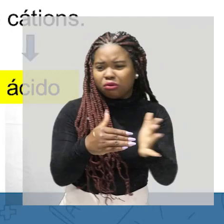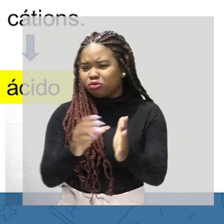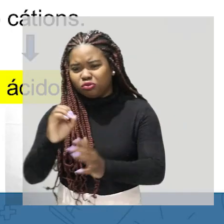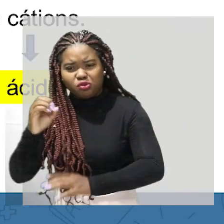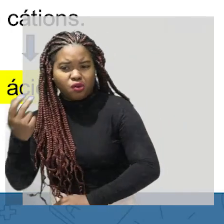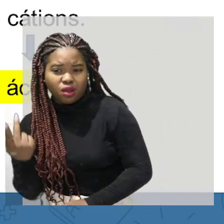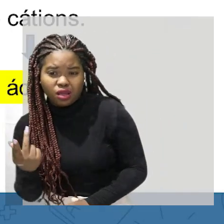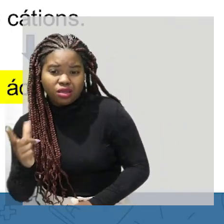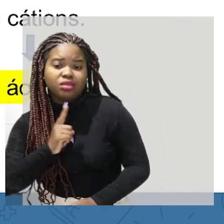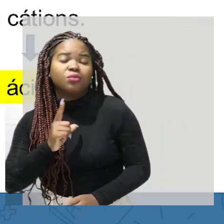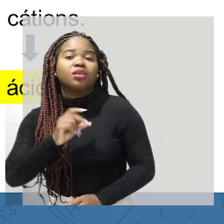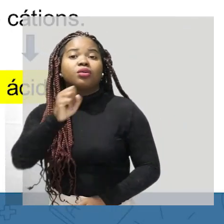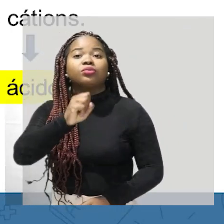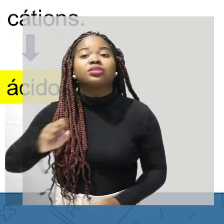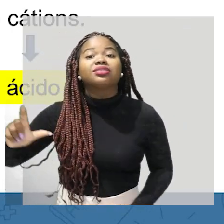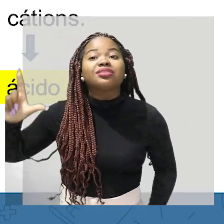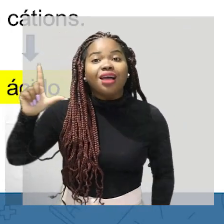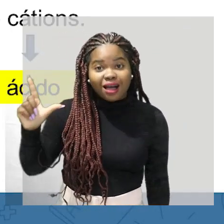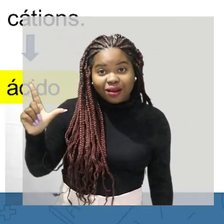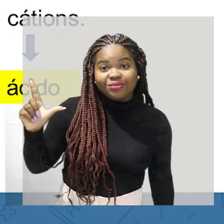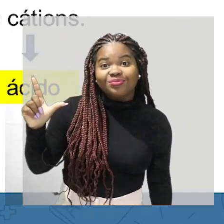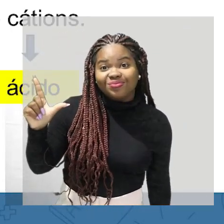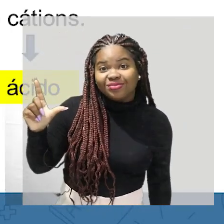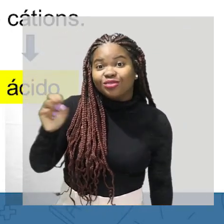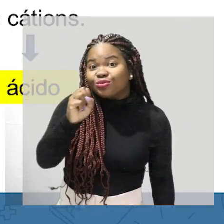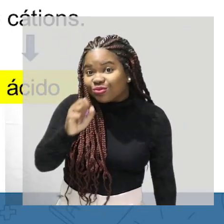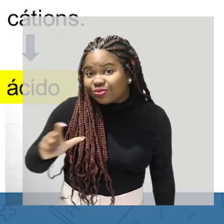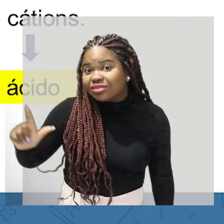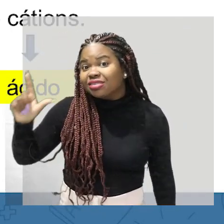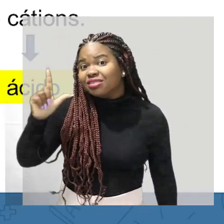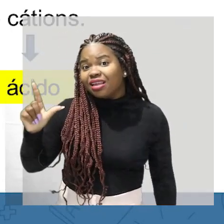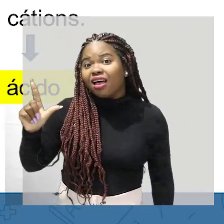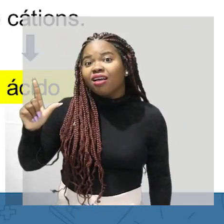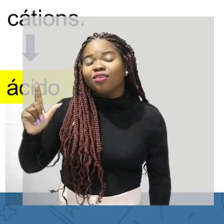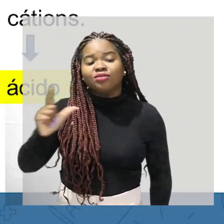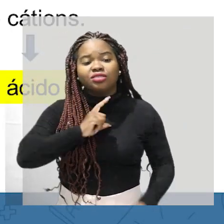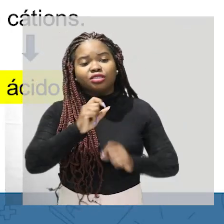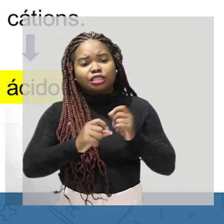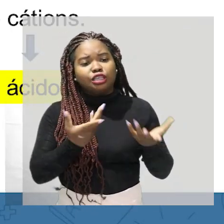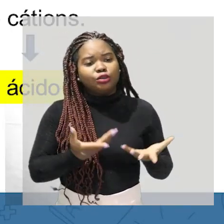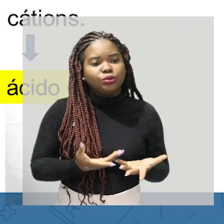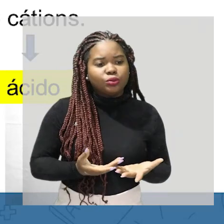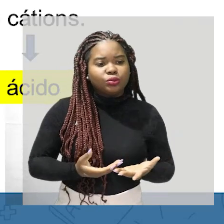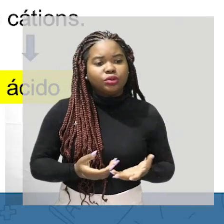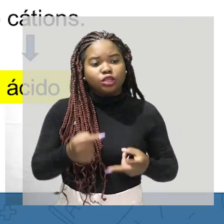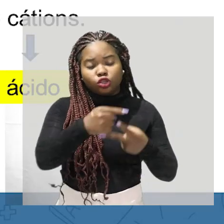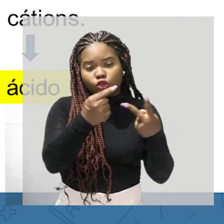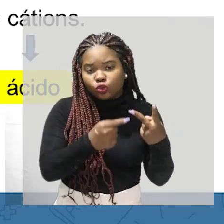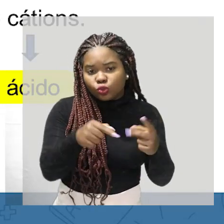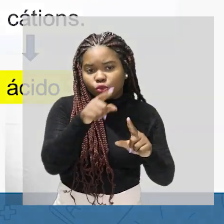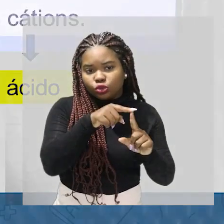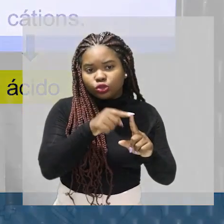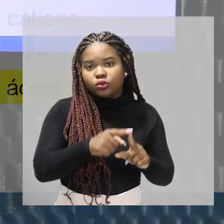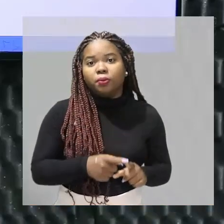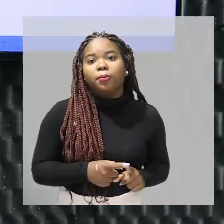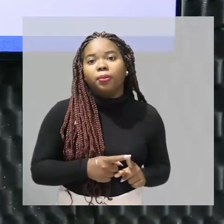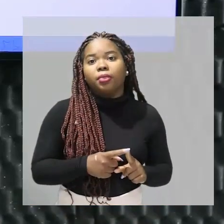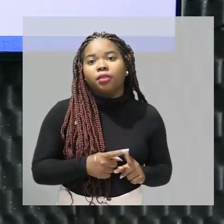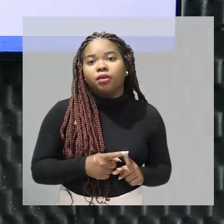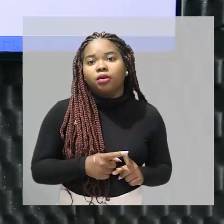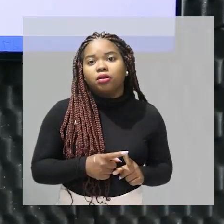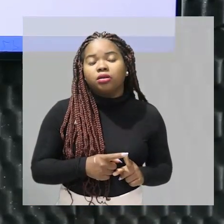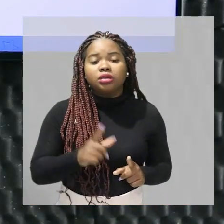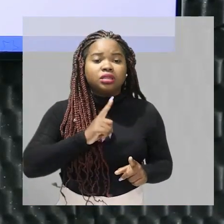OH, nós vamos ter um sal. E os óxidos são compostos binários, né? Somente 2 elementos, onde o elemento